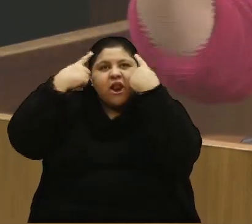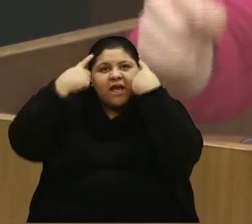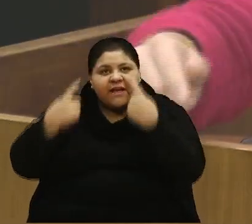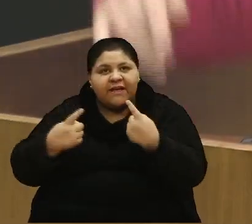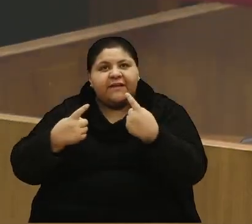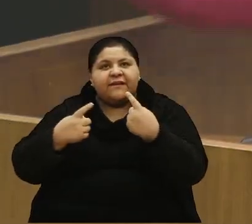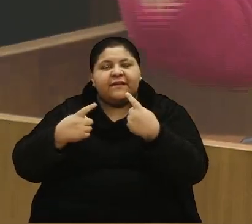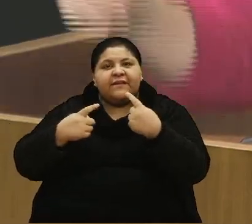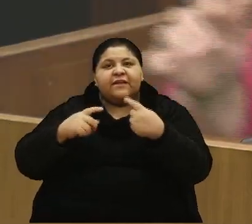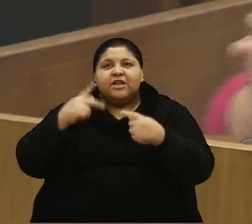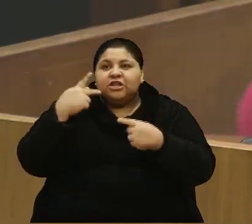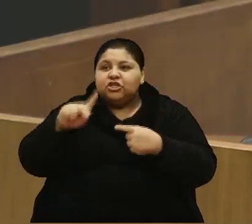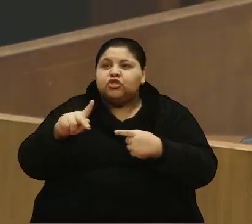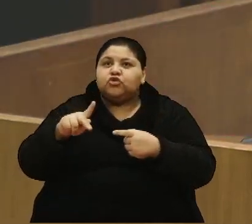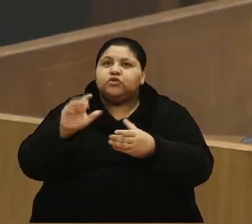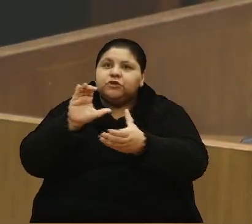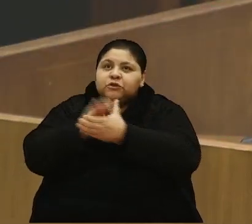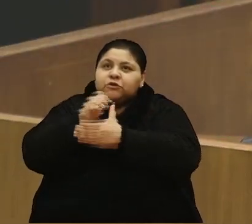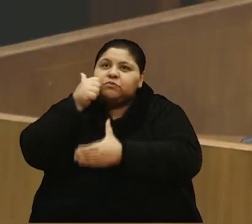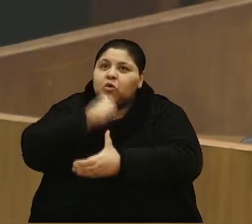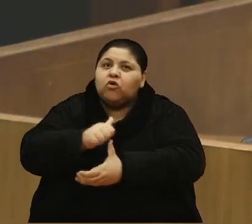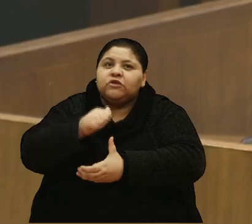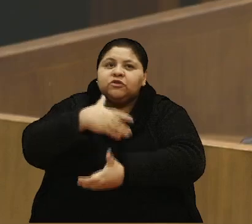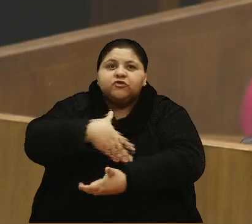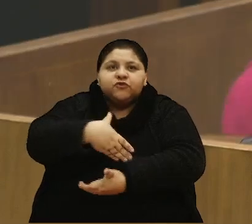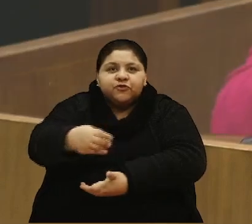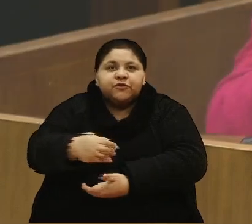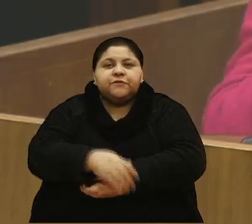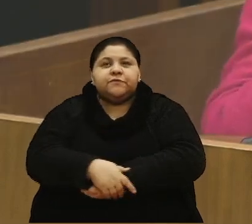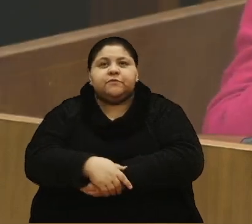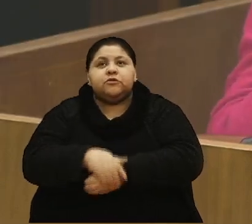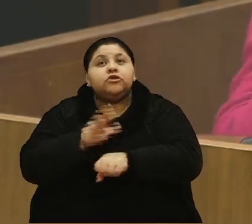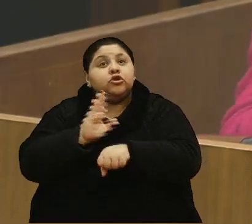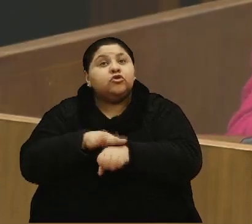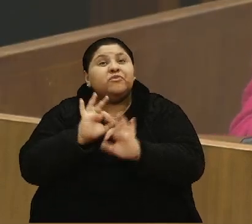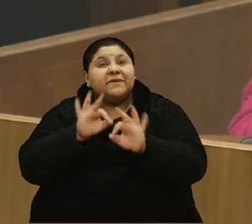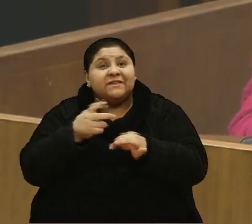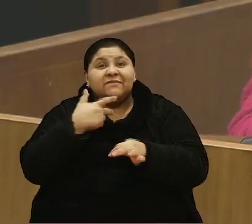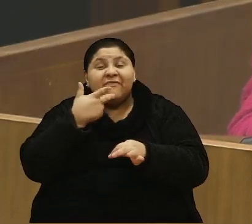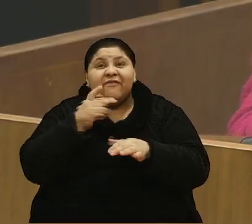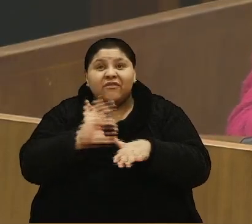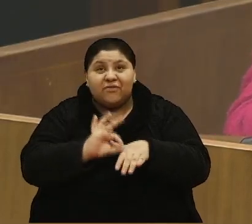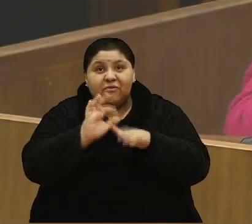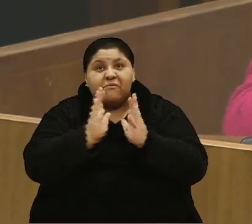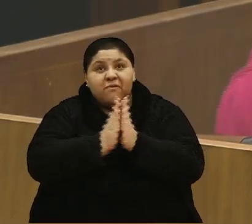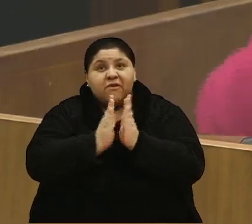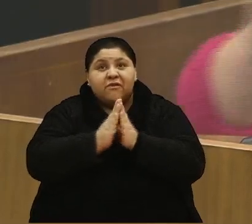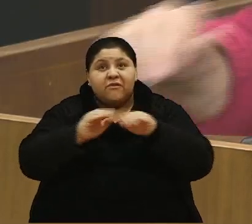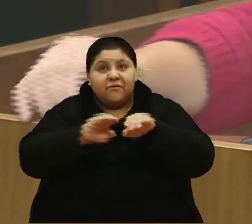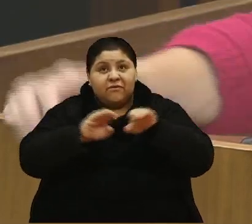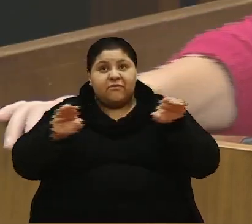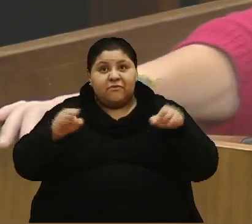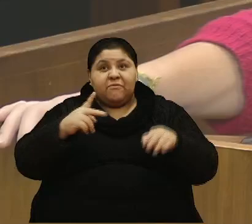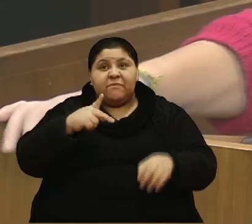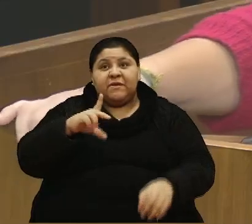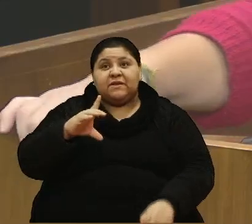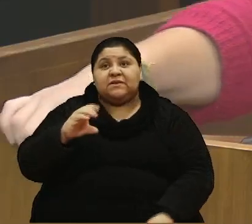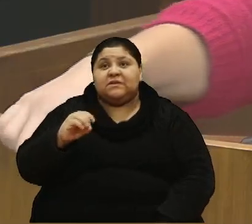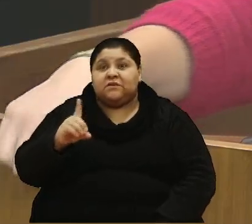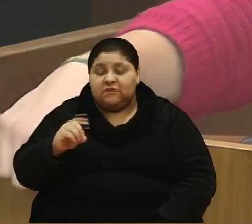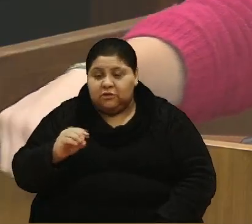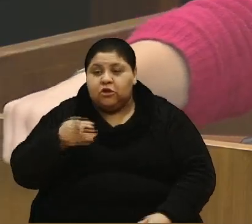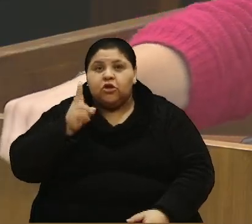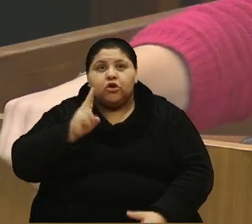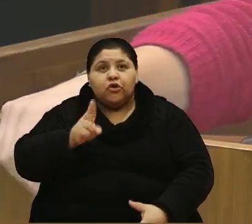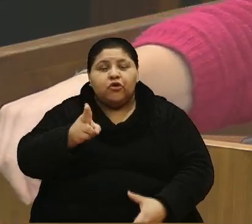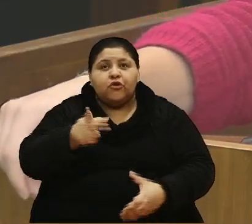sua esposa, os seus filhos. E aí, momento oportuno, uma declaração de líder, por favor, da bancada do PCdoB. Sim, segue em declaração de